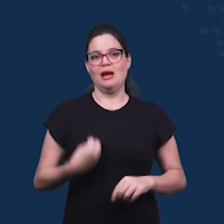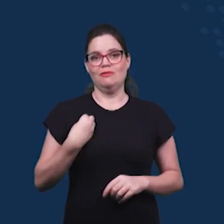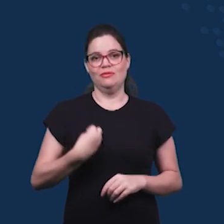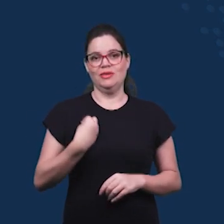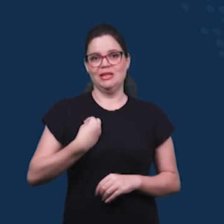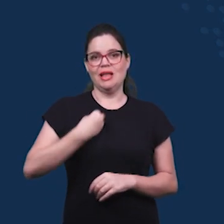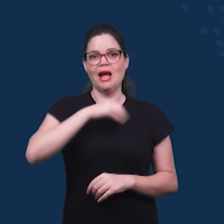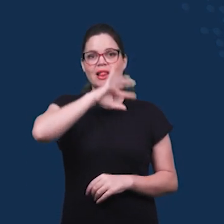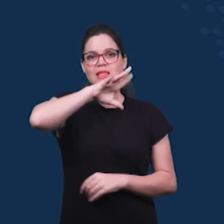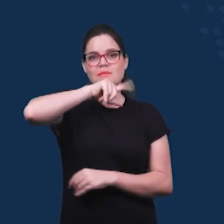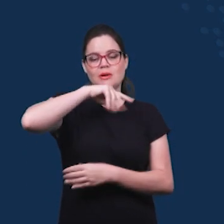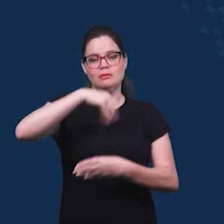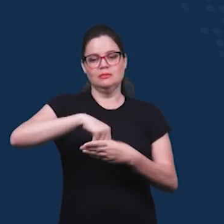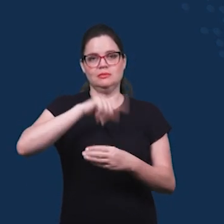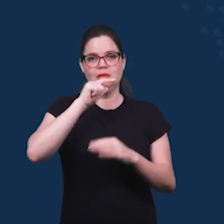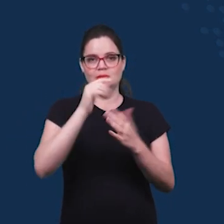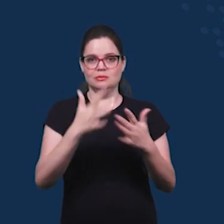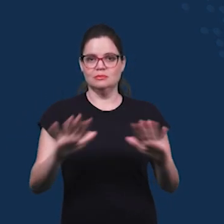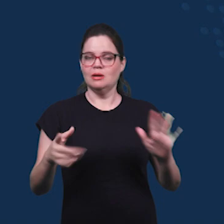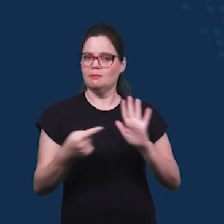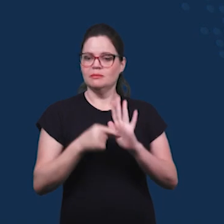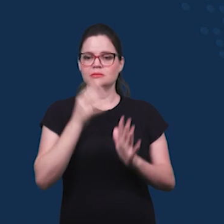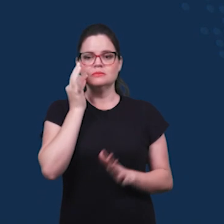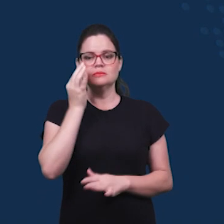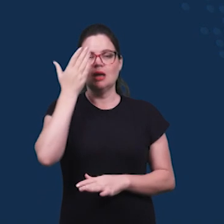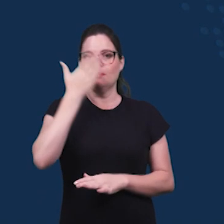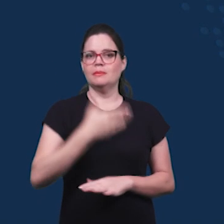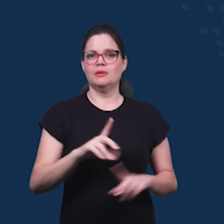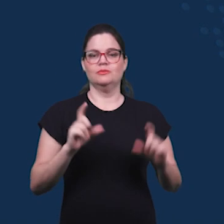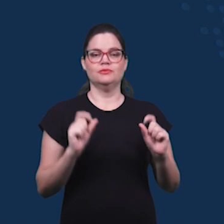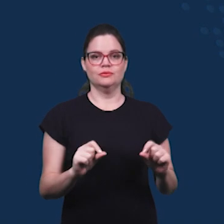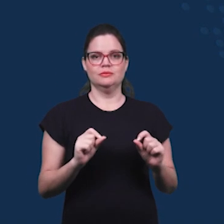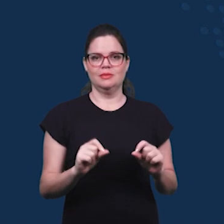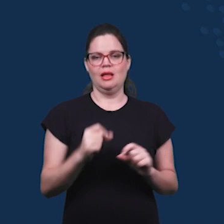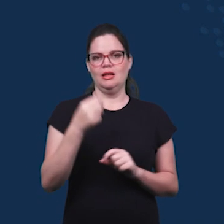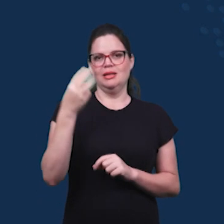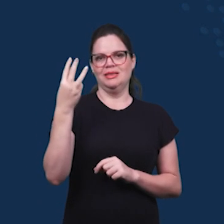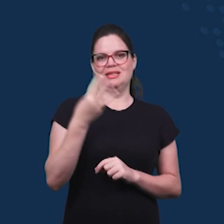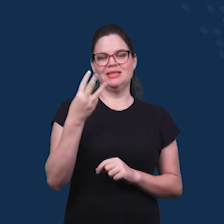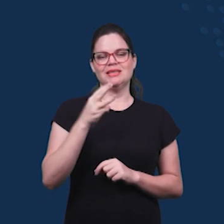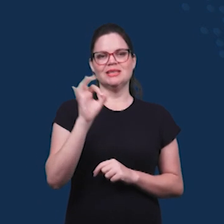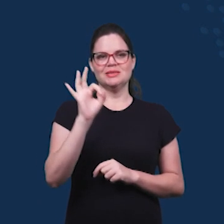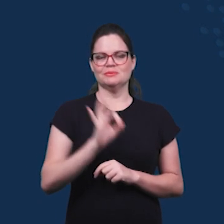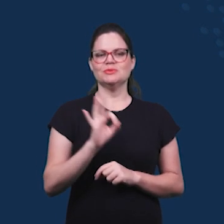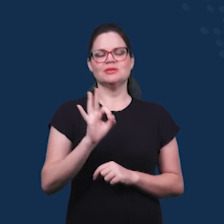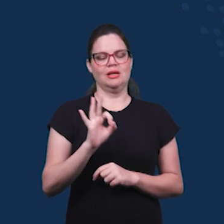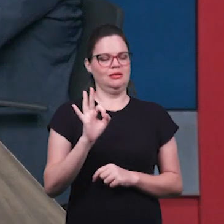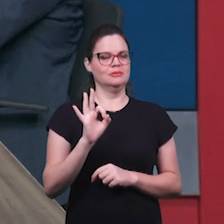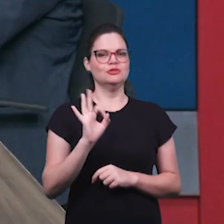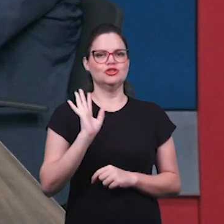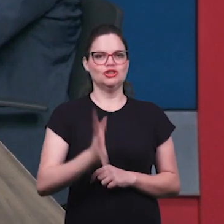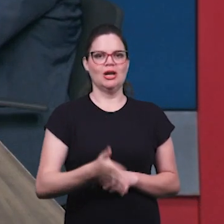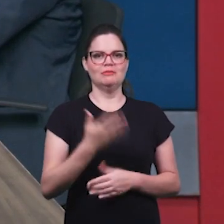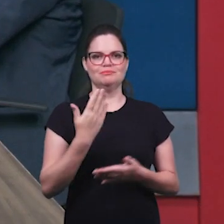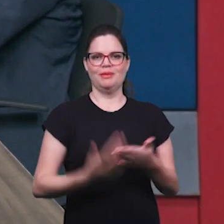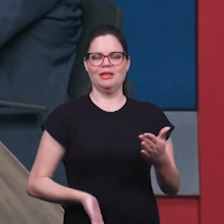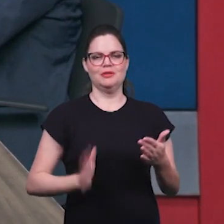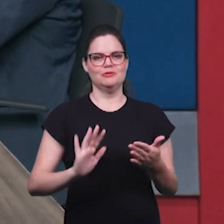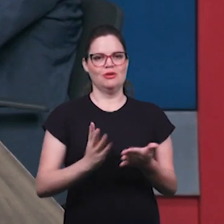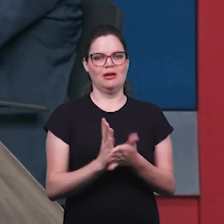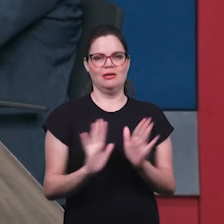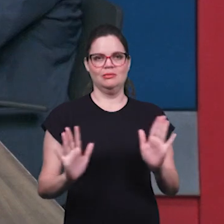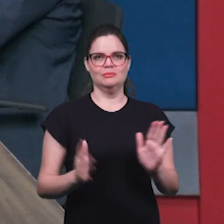vez a profecia bíblica, que um terço da vida marinha ela se perdeu. Muito bem, muito bem. Muito